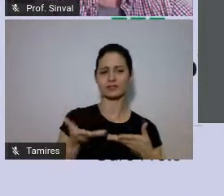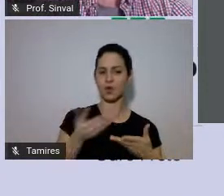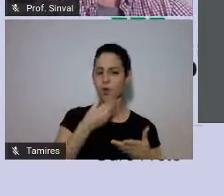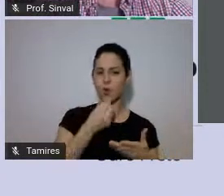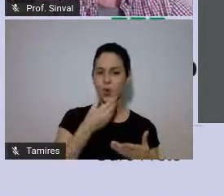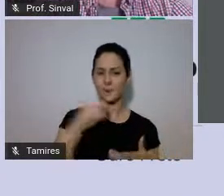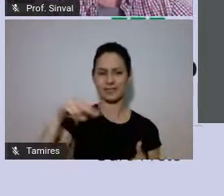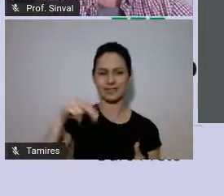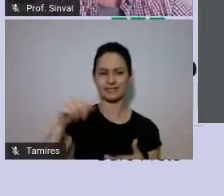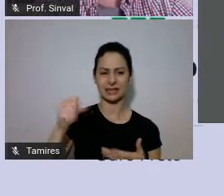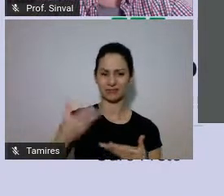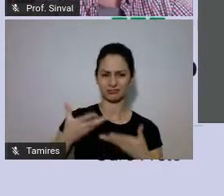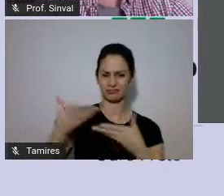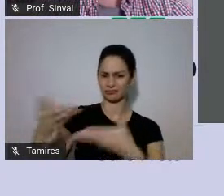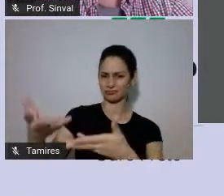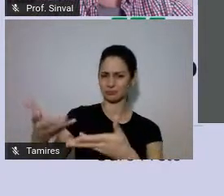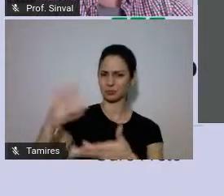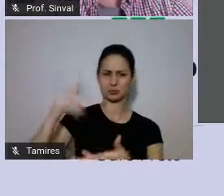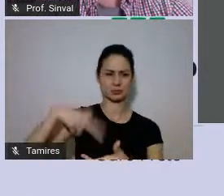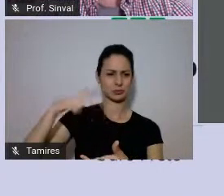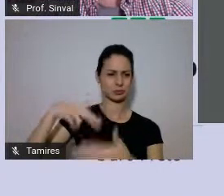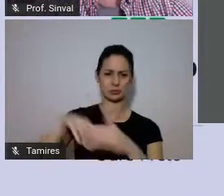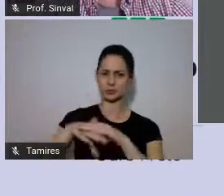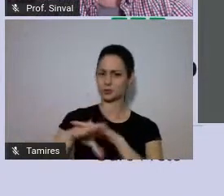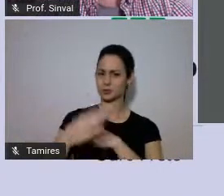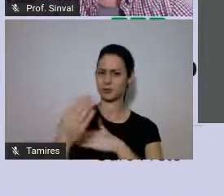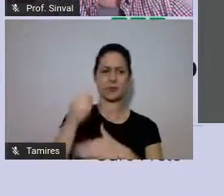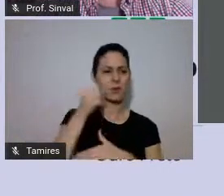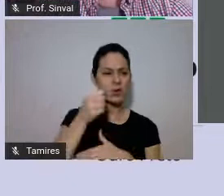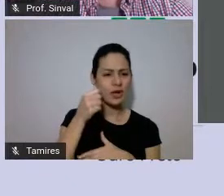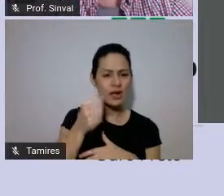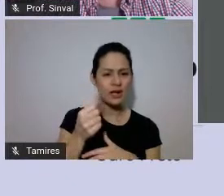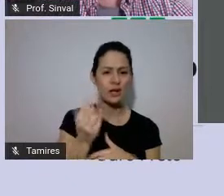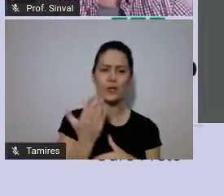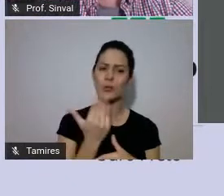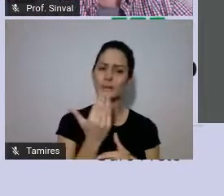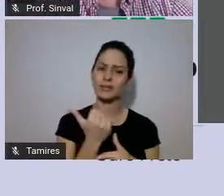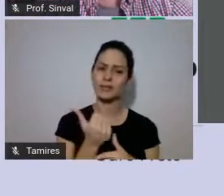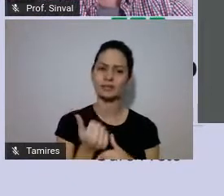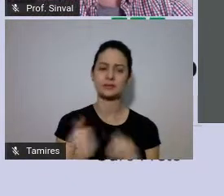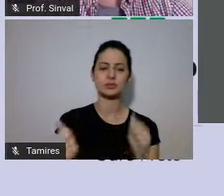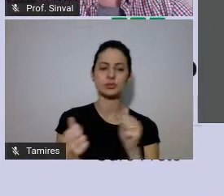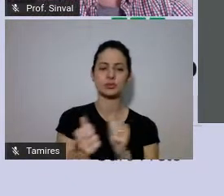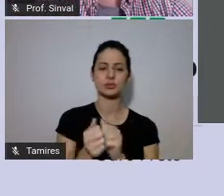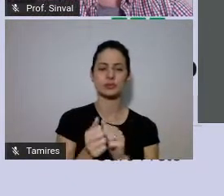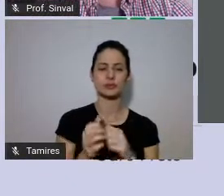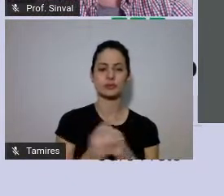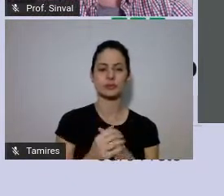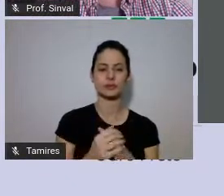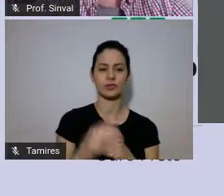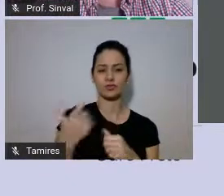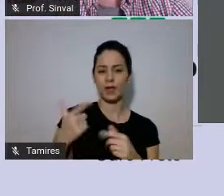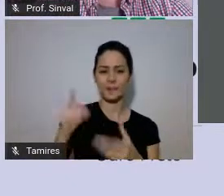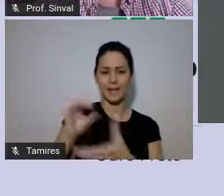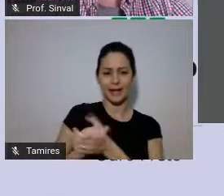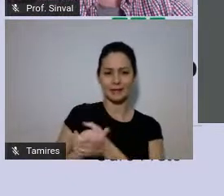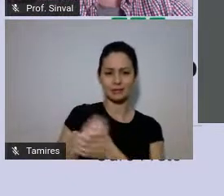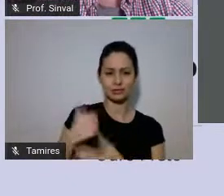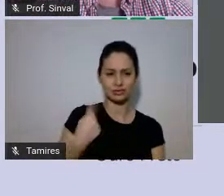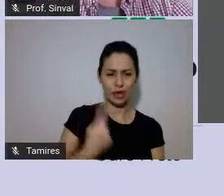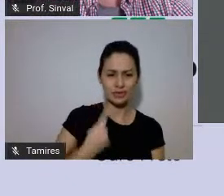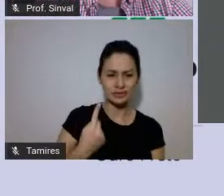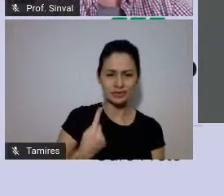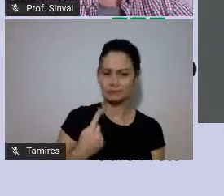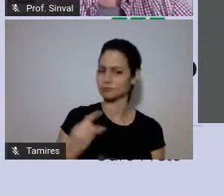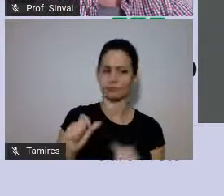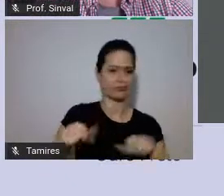que não era costume entre os portugueses que as mulheres comessem sem os maridos. As mulheres comiam só com